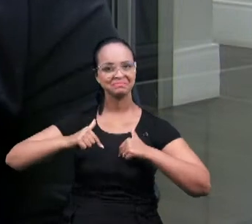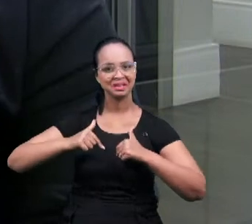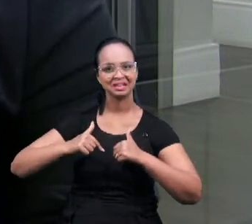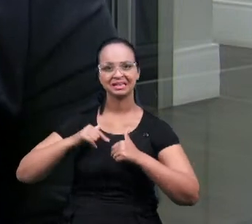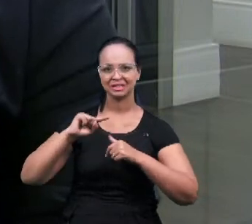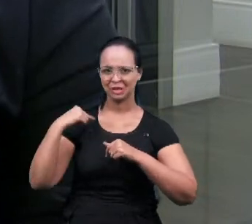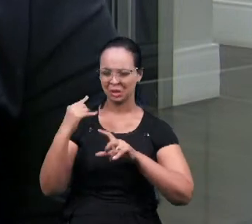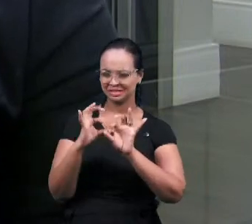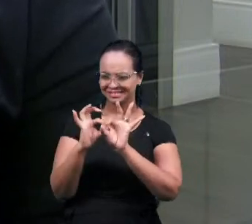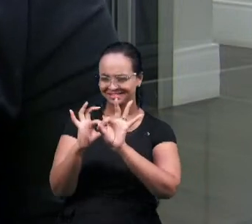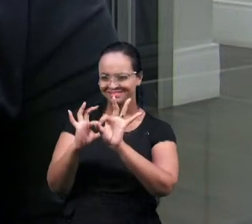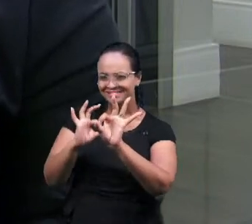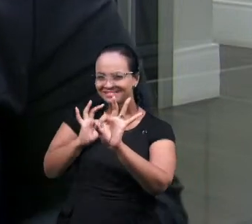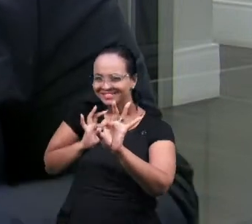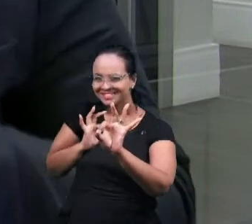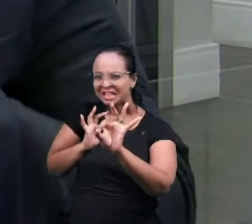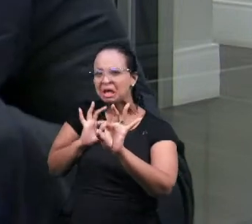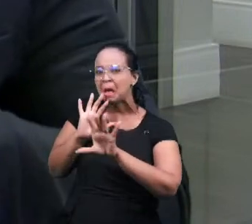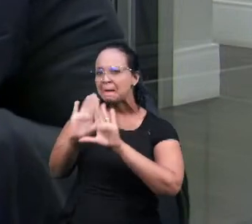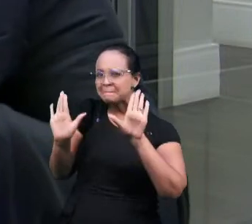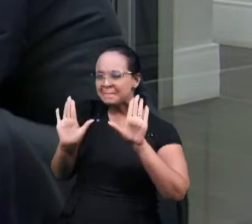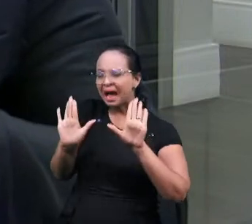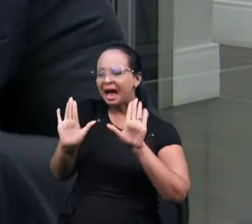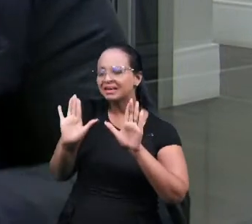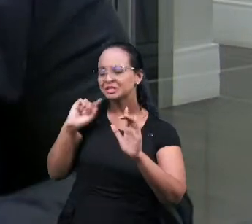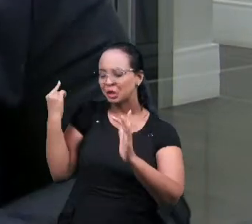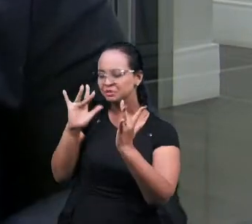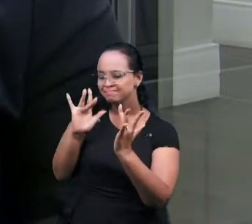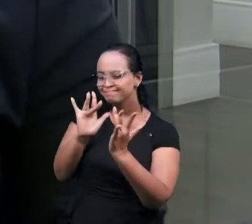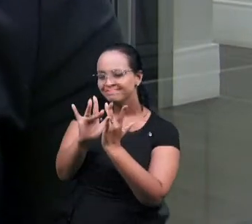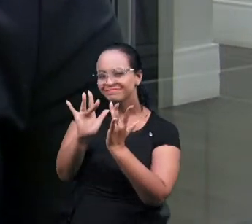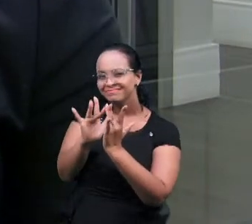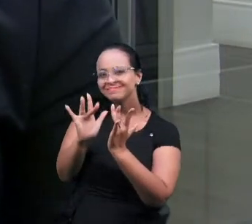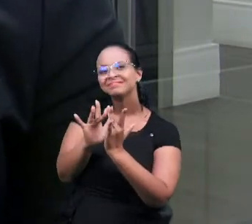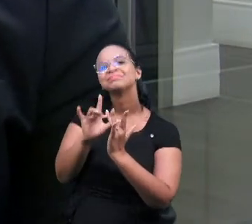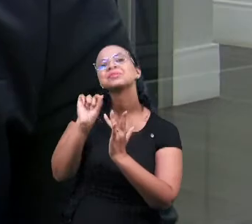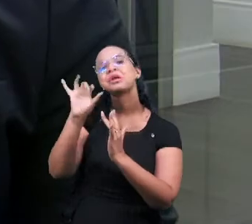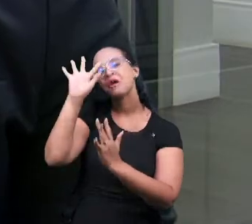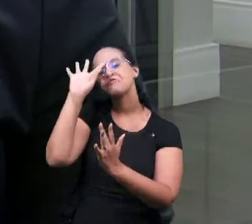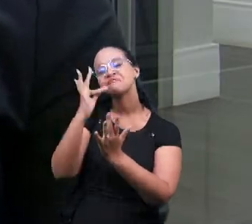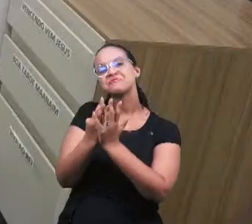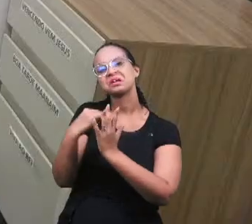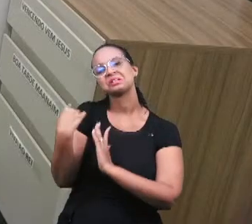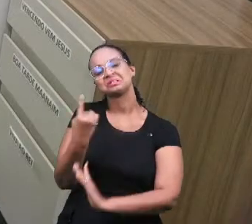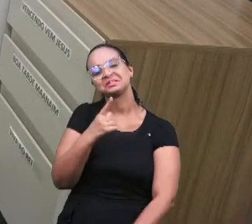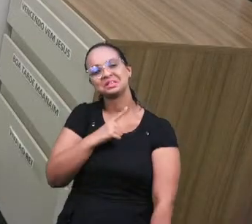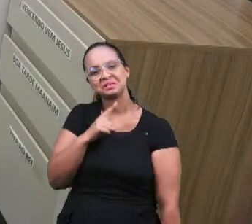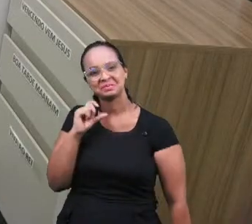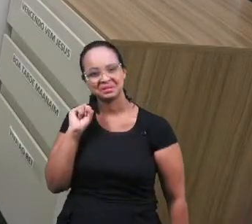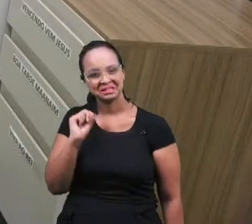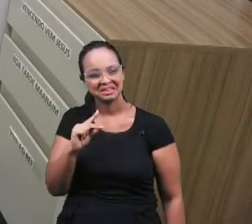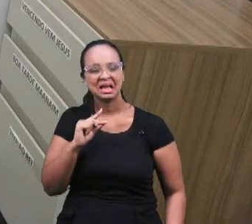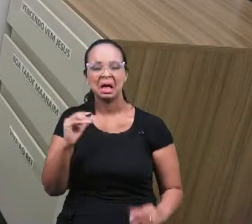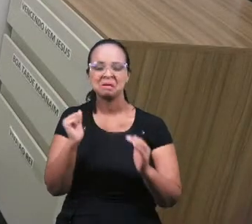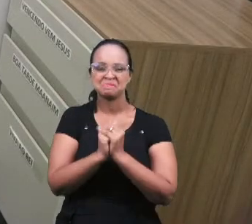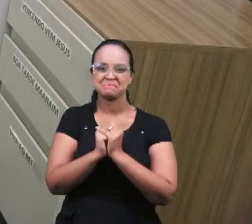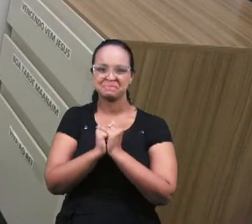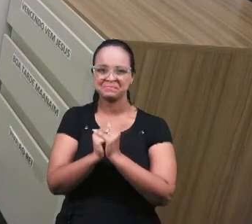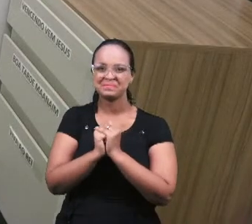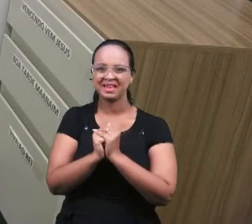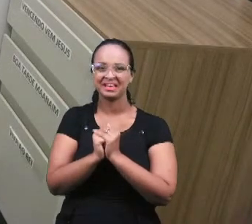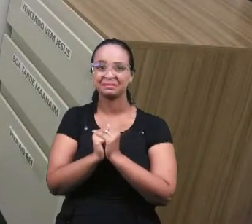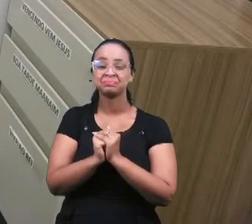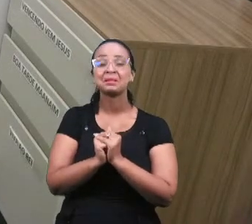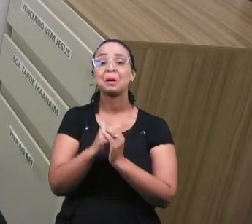da distância geográfica, física, mas tão próximos nessa unidade que a fé nos proporciona. Amém, glória a Jesus. Olha, o pastor Serlon,